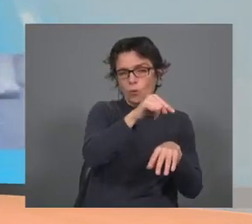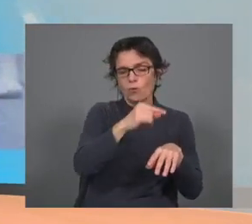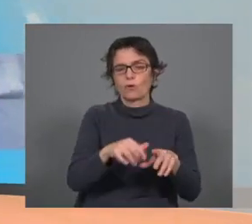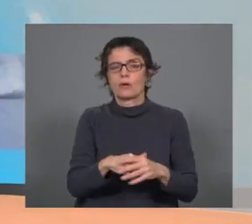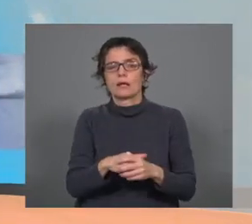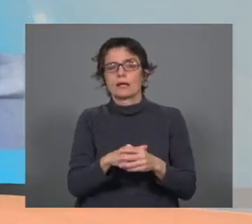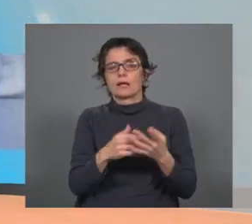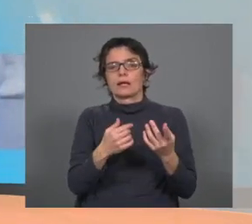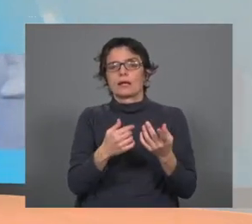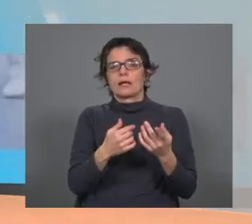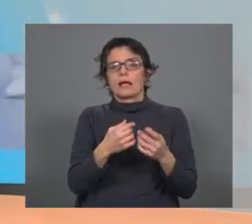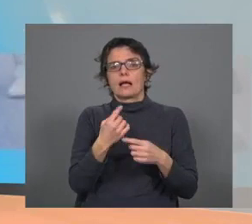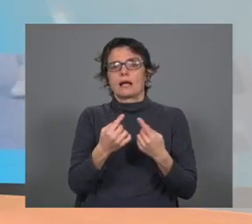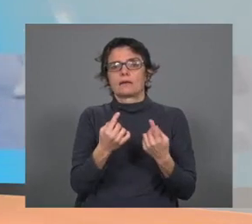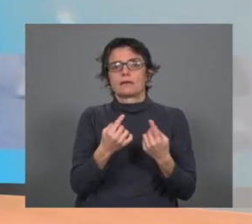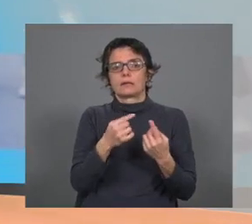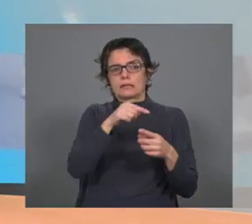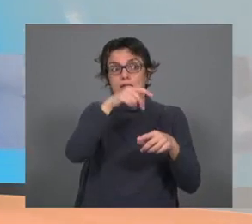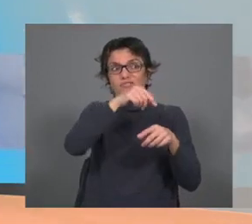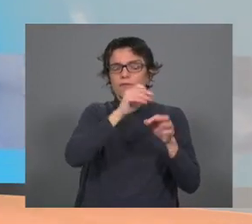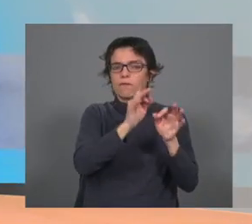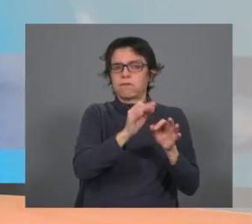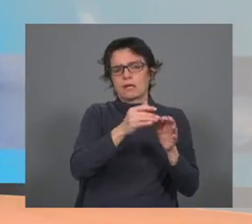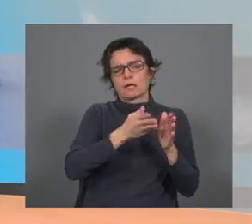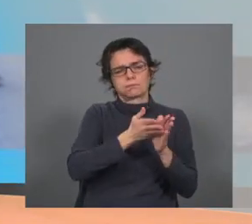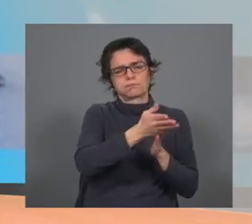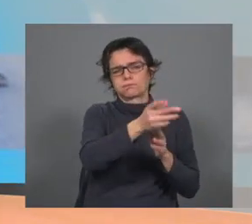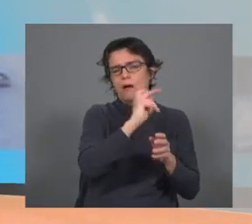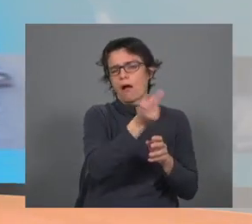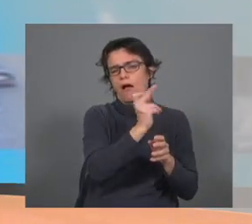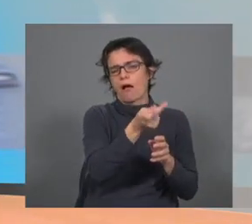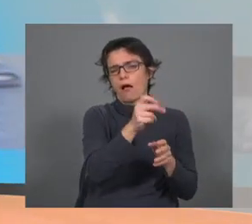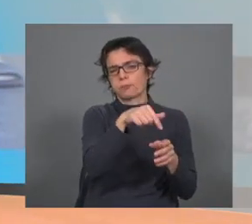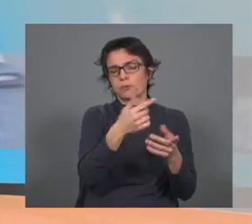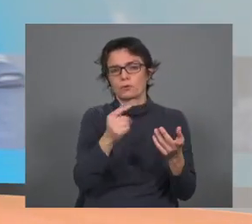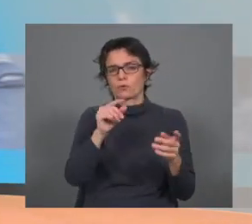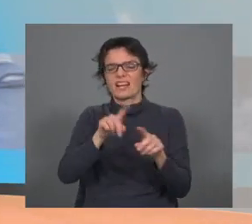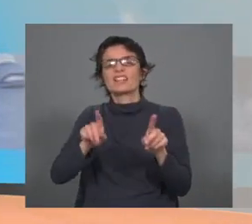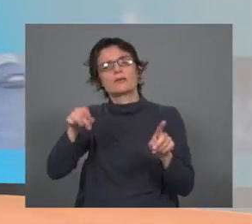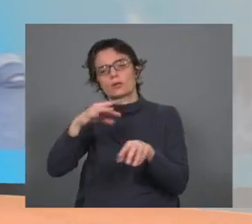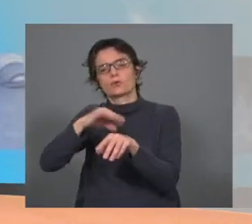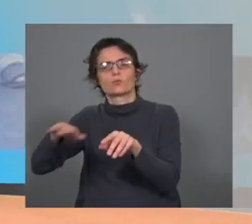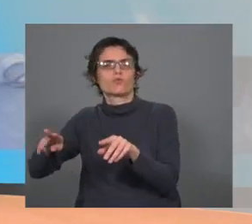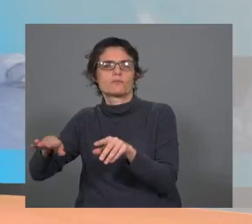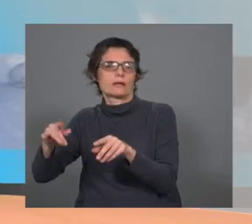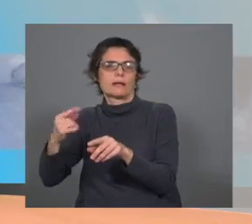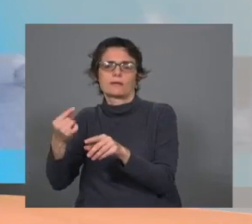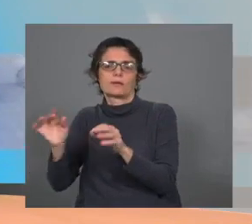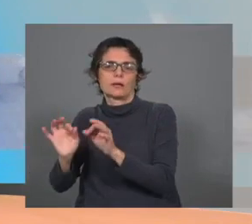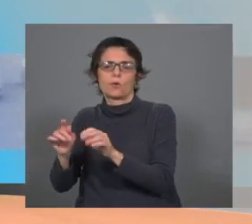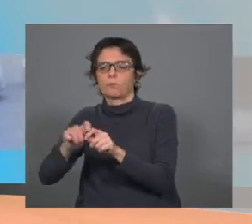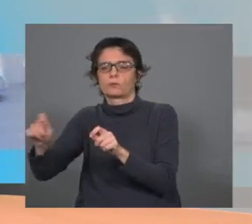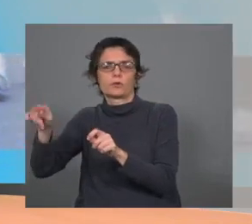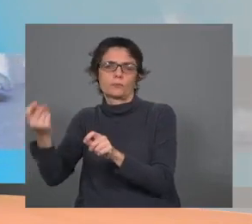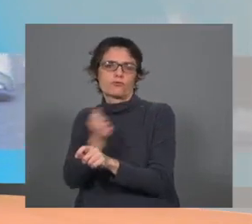estamos a falar de alguém que vai a um hospital, faz uma terapia e que se cura ao fim de uma semana, volta para casa. Estas pessoas estão ali há muito tempo